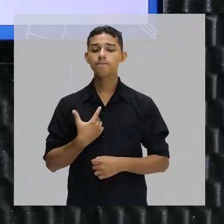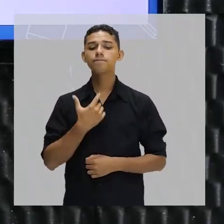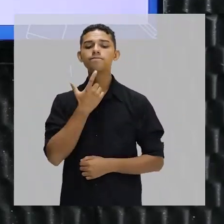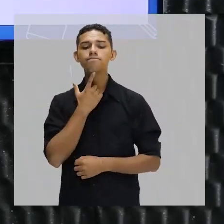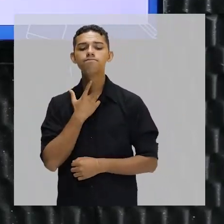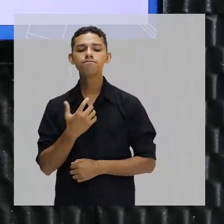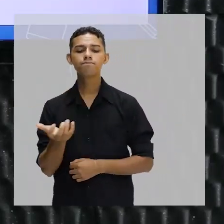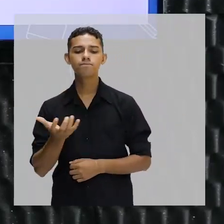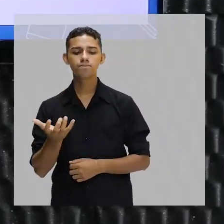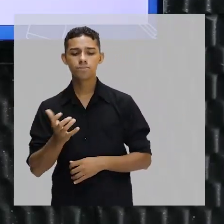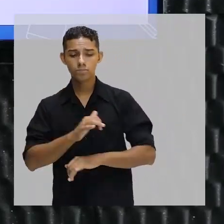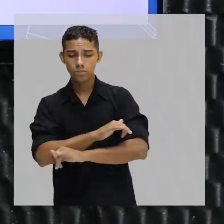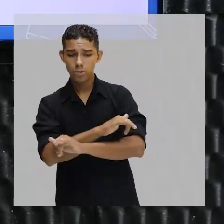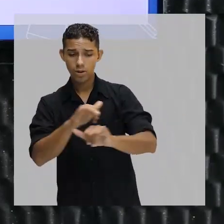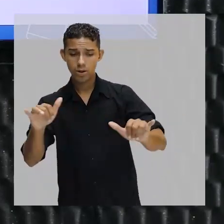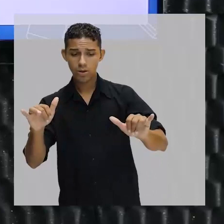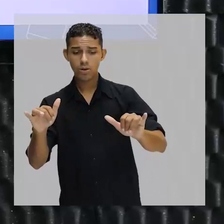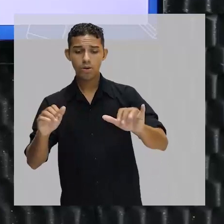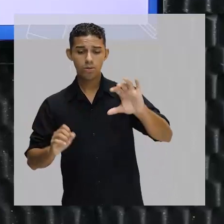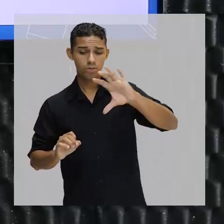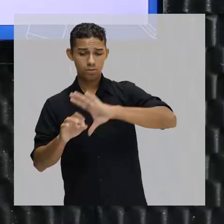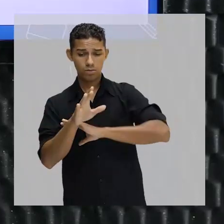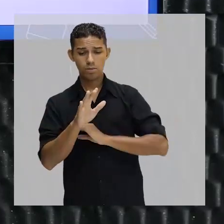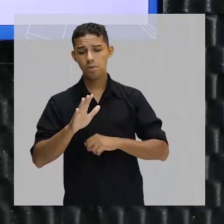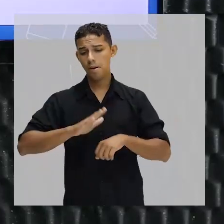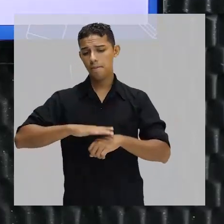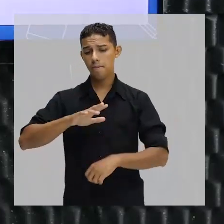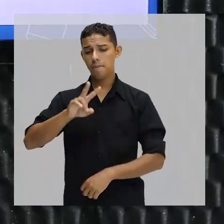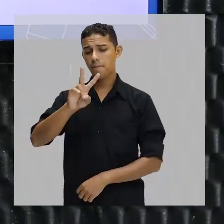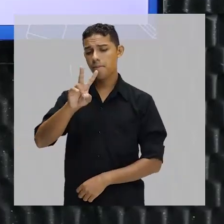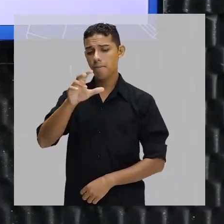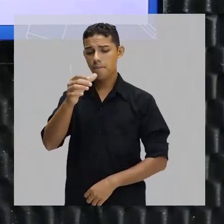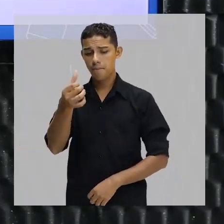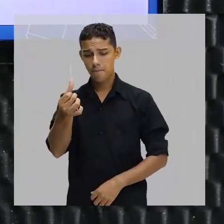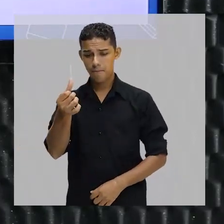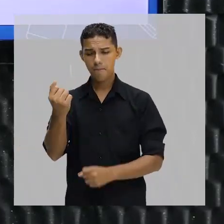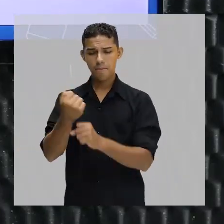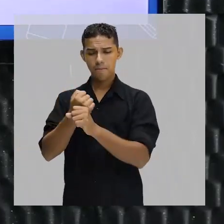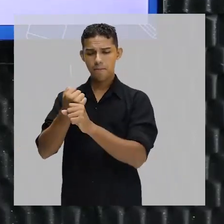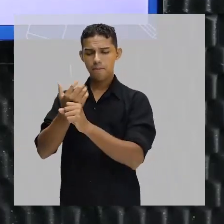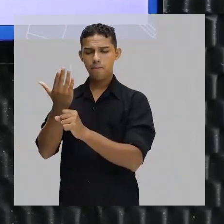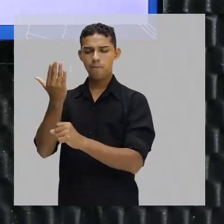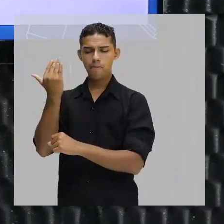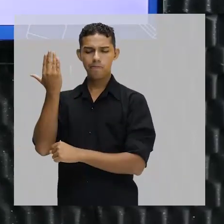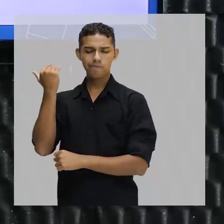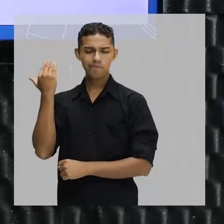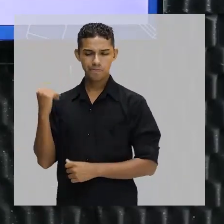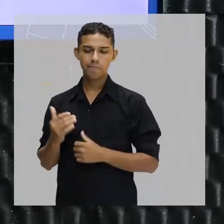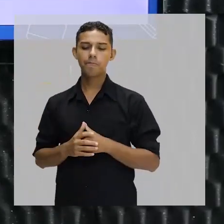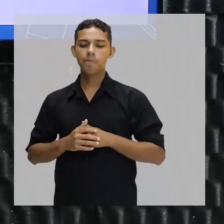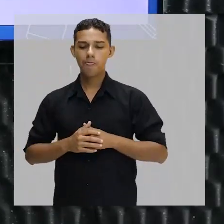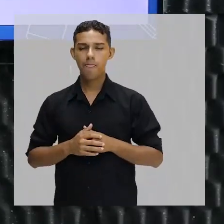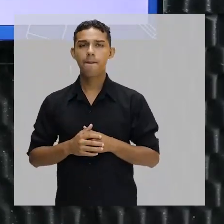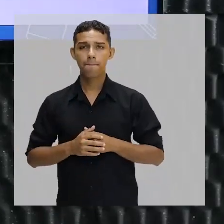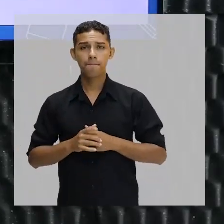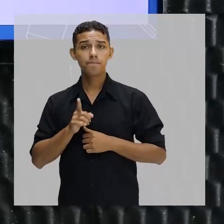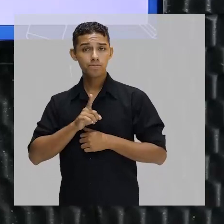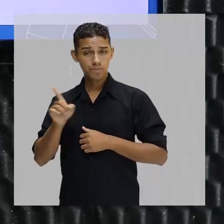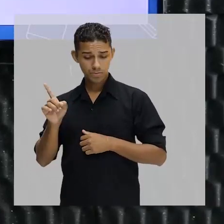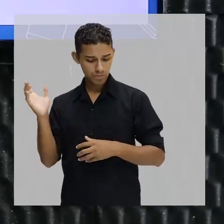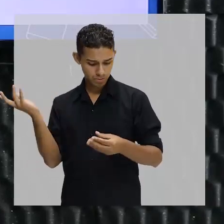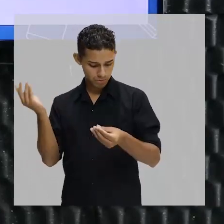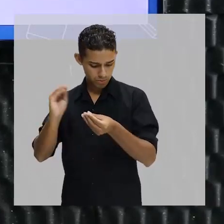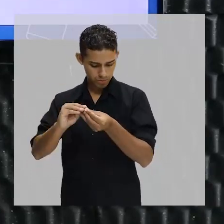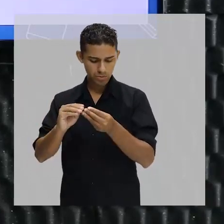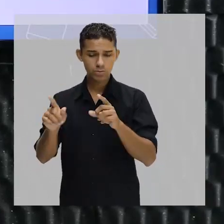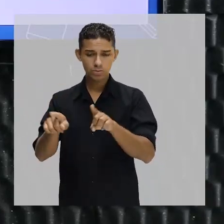de atualizar informações publicadas há 26 anos, então está aí no passado, esse A está no passado. Ela inclui